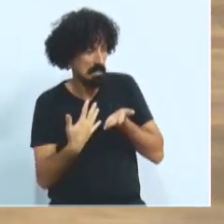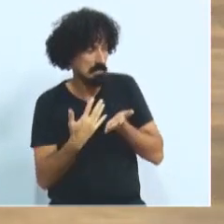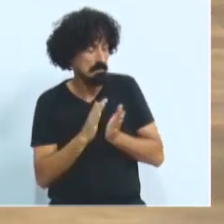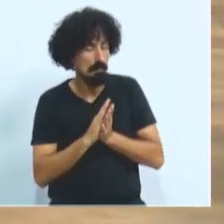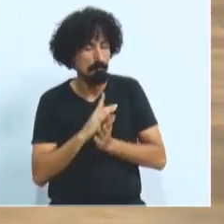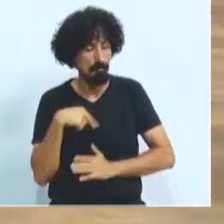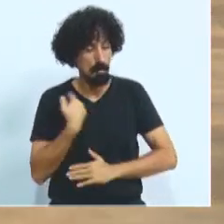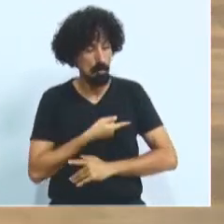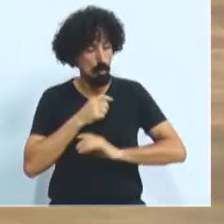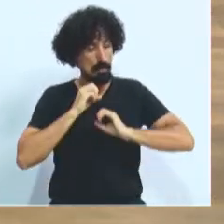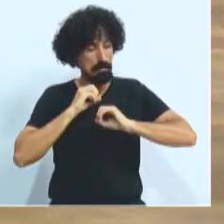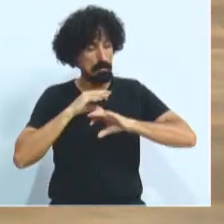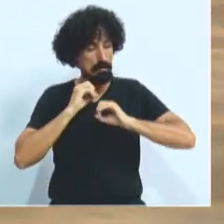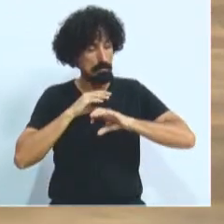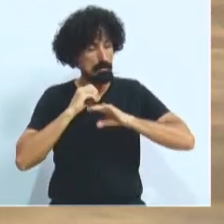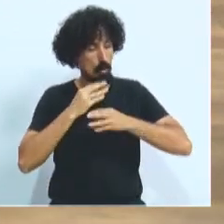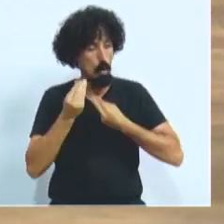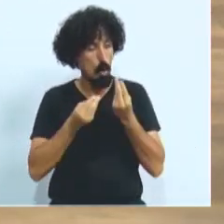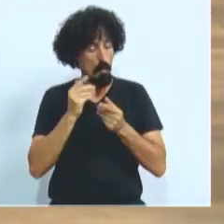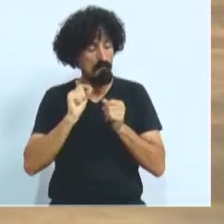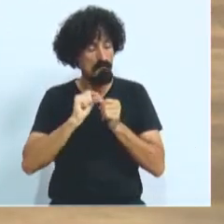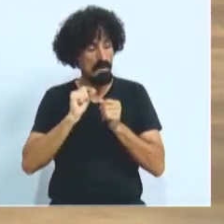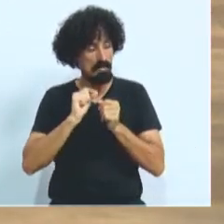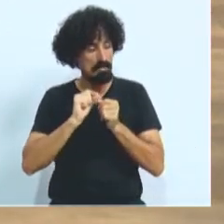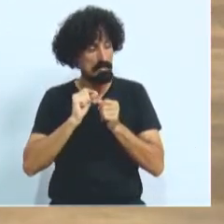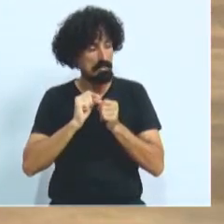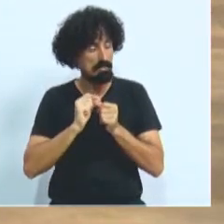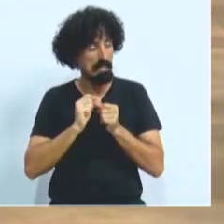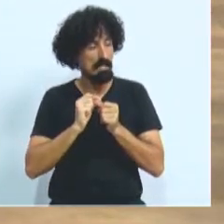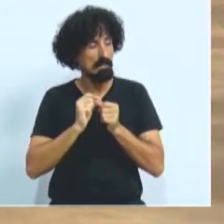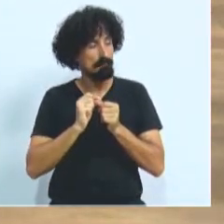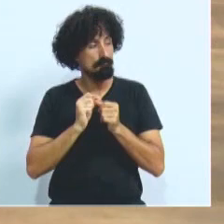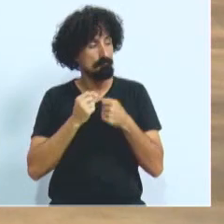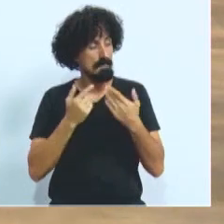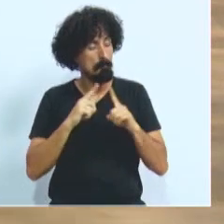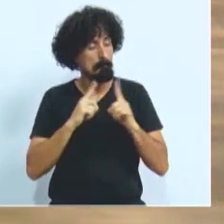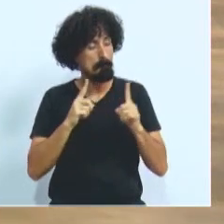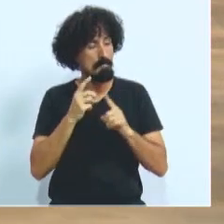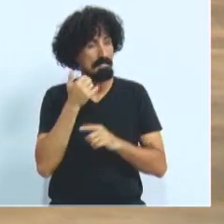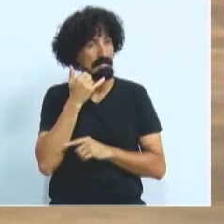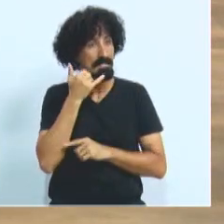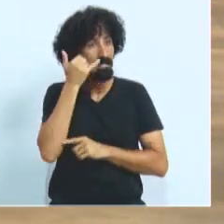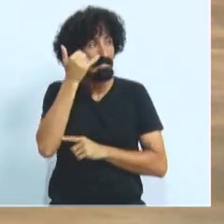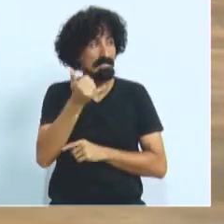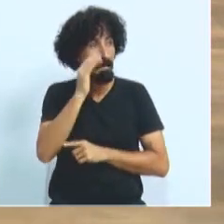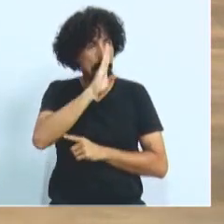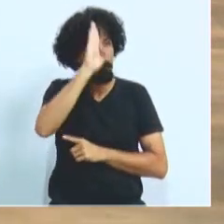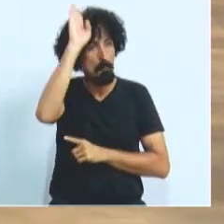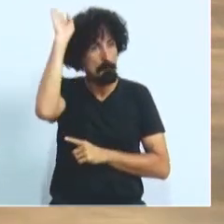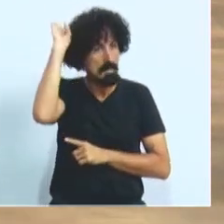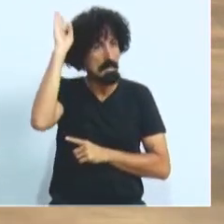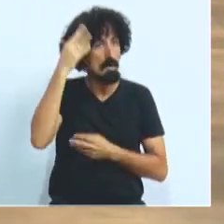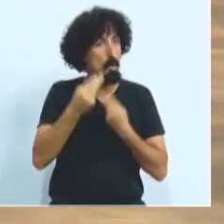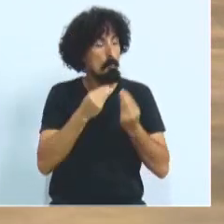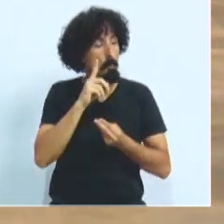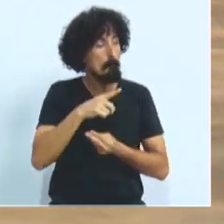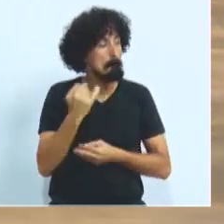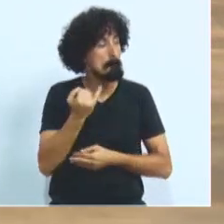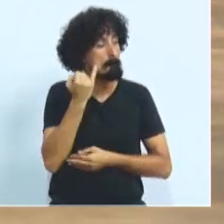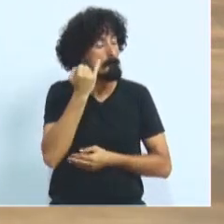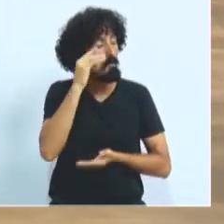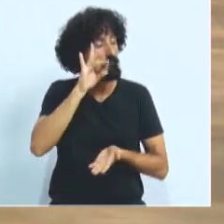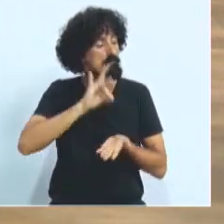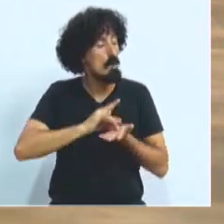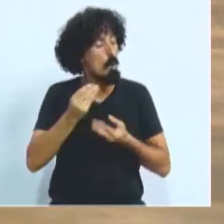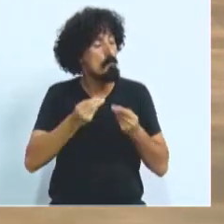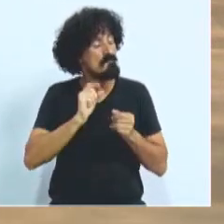ali como estancar sangramentos, mas em que casos de fato eu preciso ligar para os bombeiros, para o SAMU devido a um sangramento? Como eu vou saber